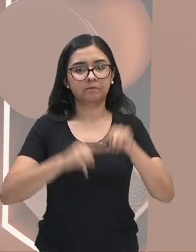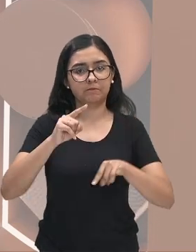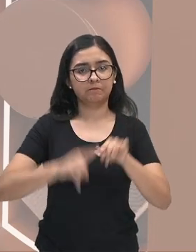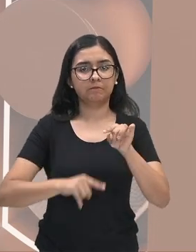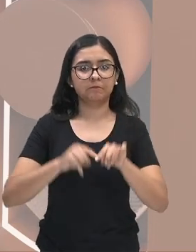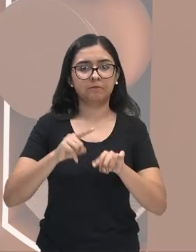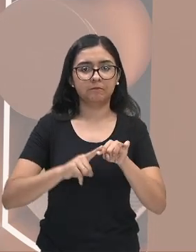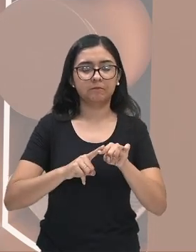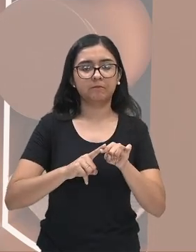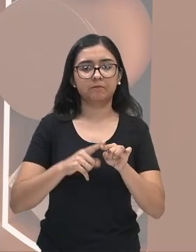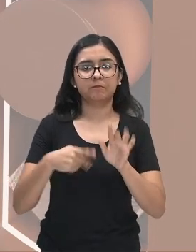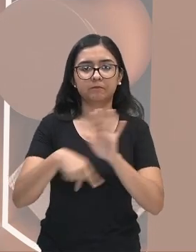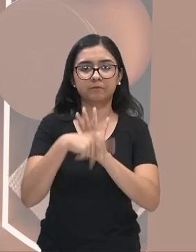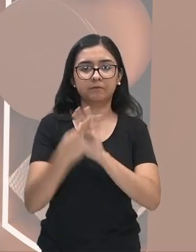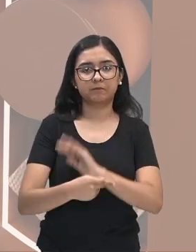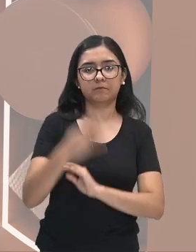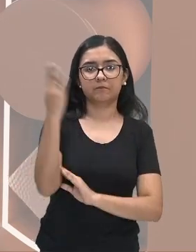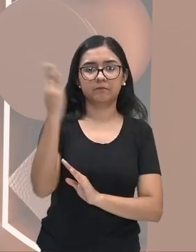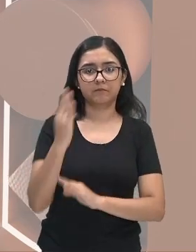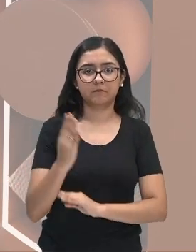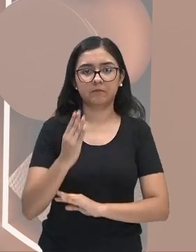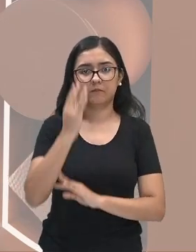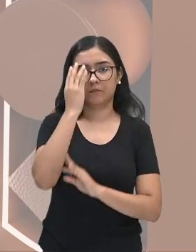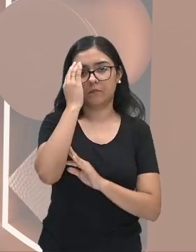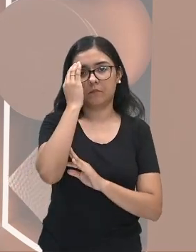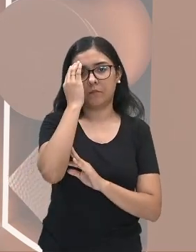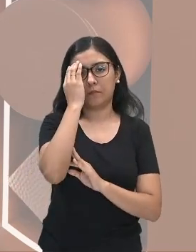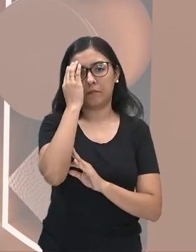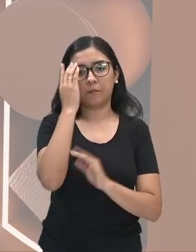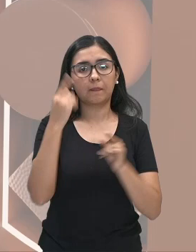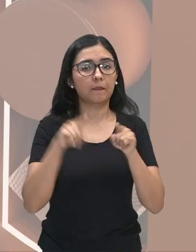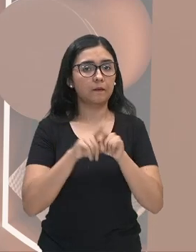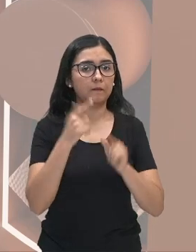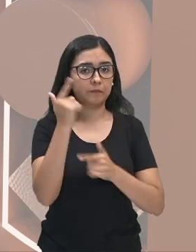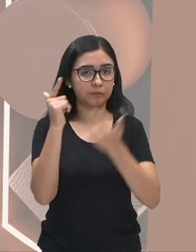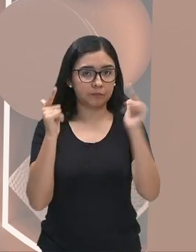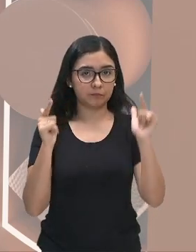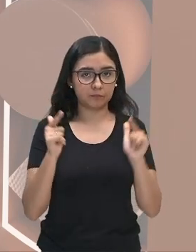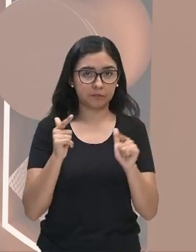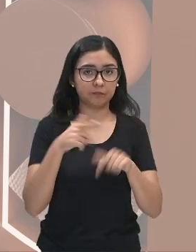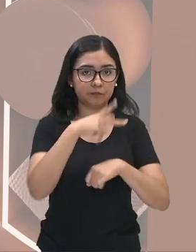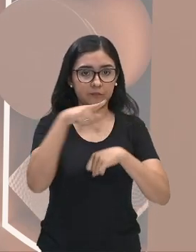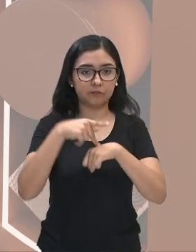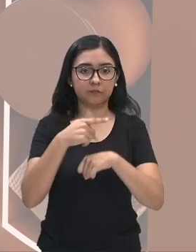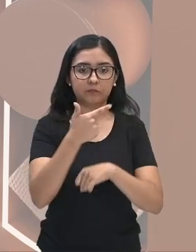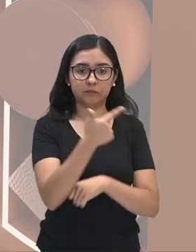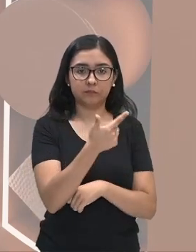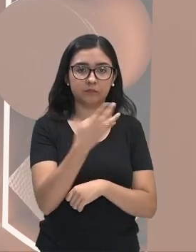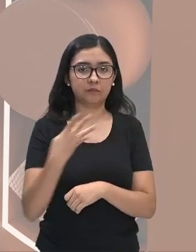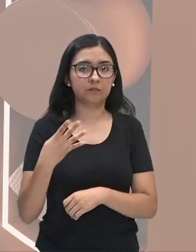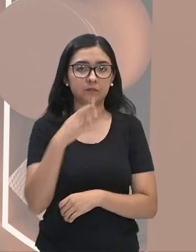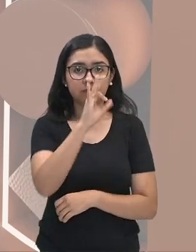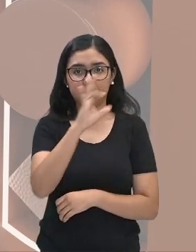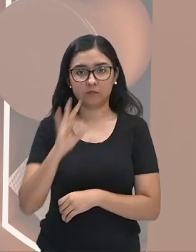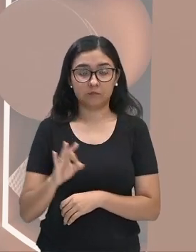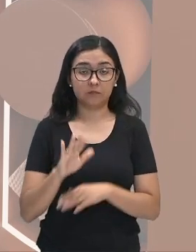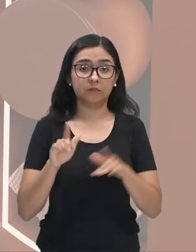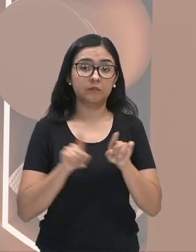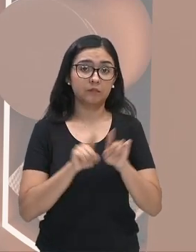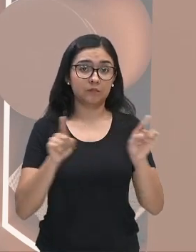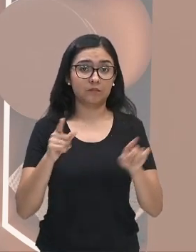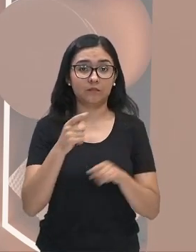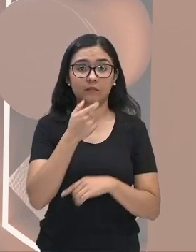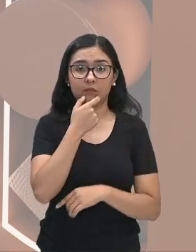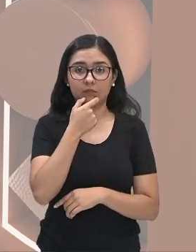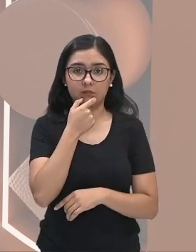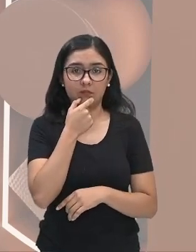produtos aqui dentro do Brasil. E de outros países, 24%. A Inglaterra consegue pagar menos imposto do que